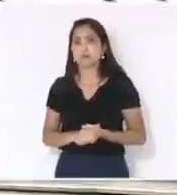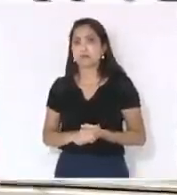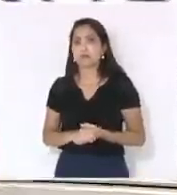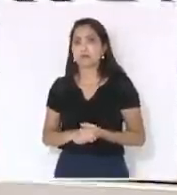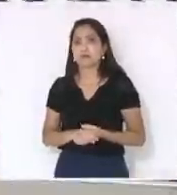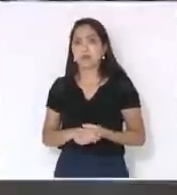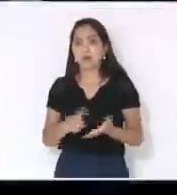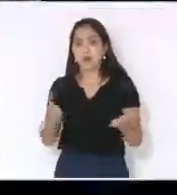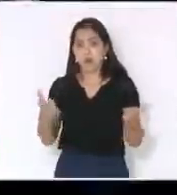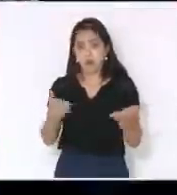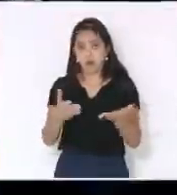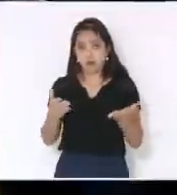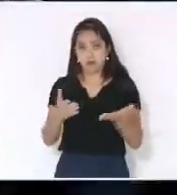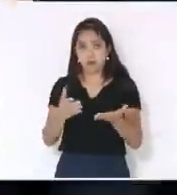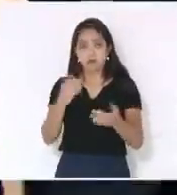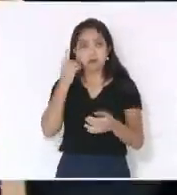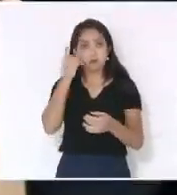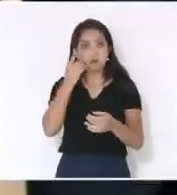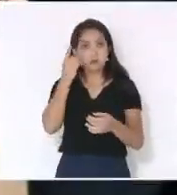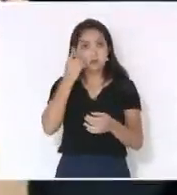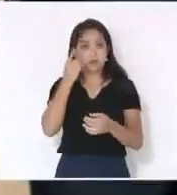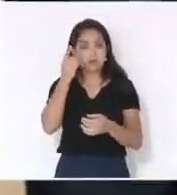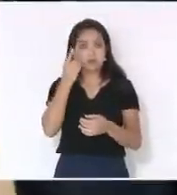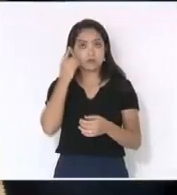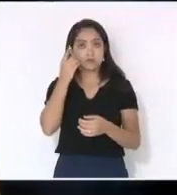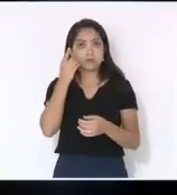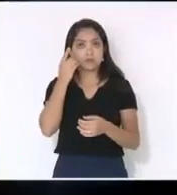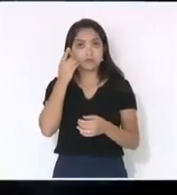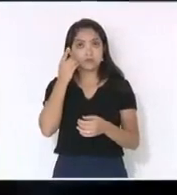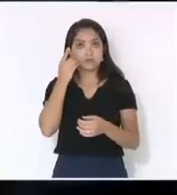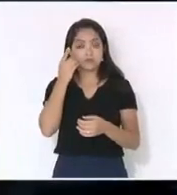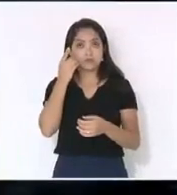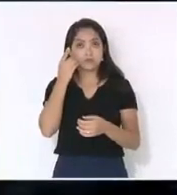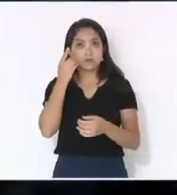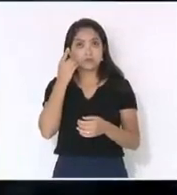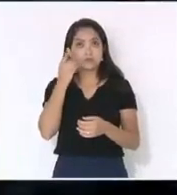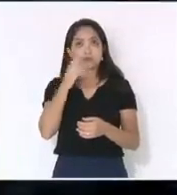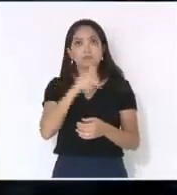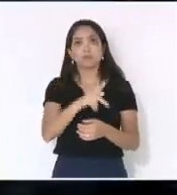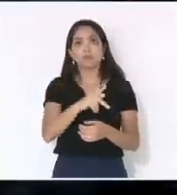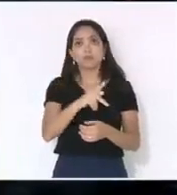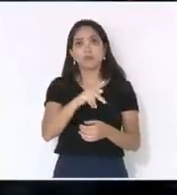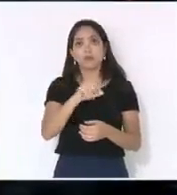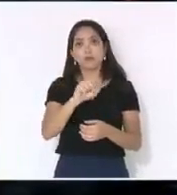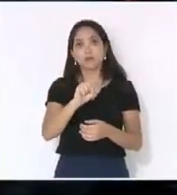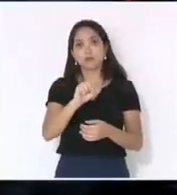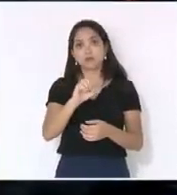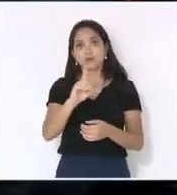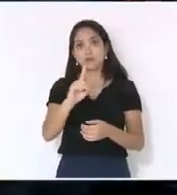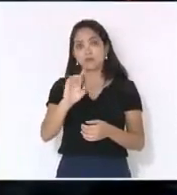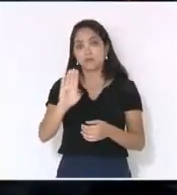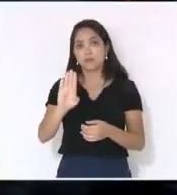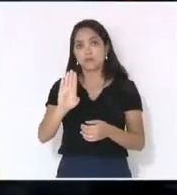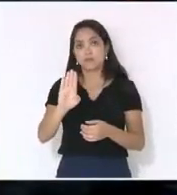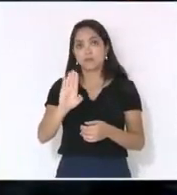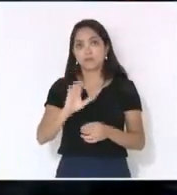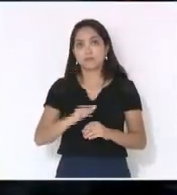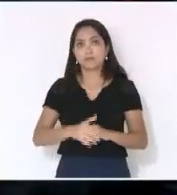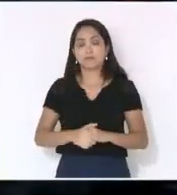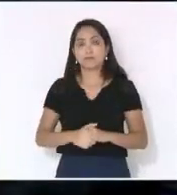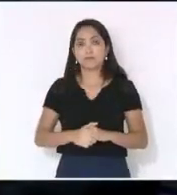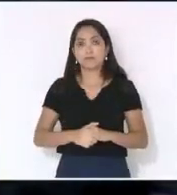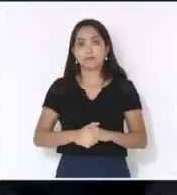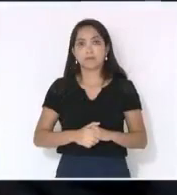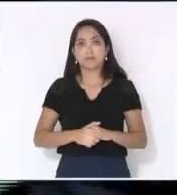Na sequência, o horário pertence ao PSDB. O